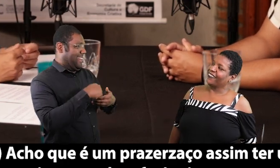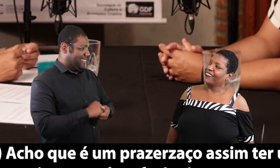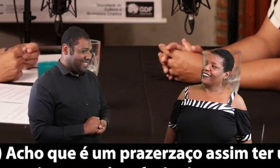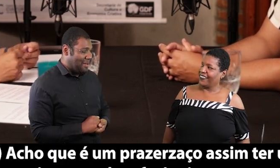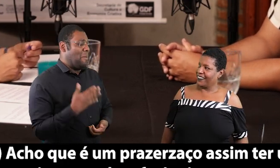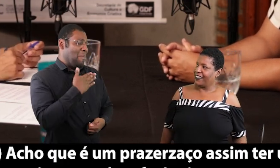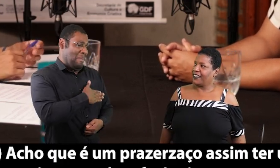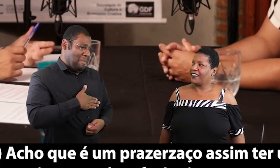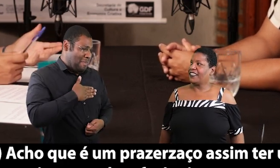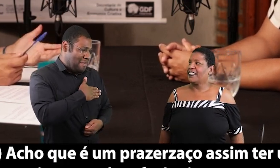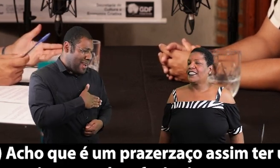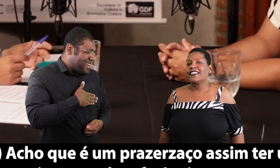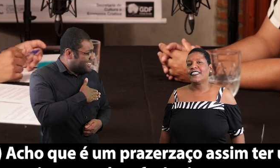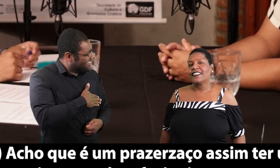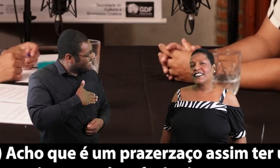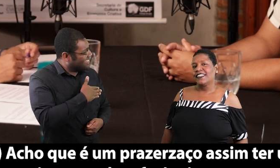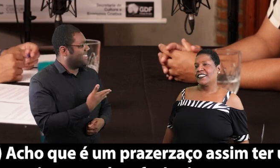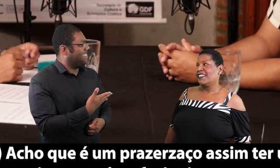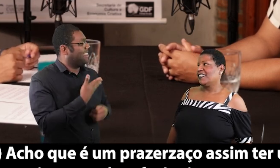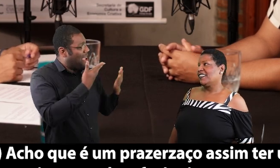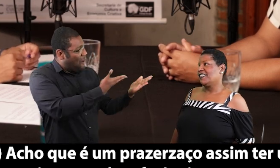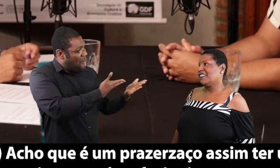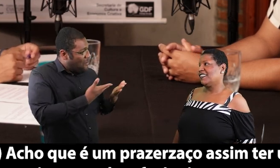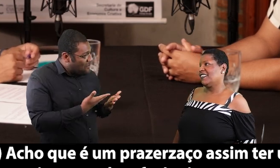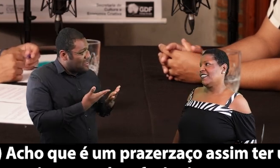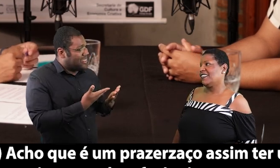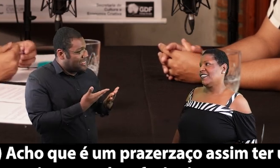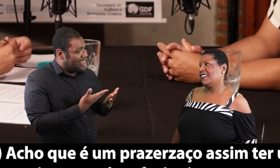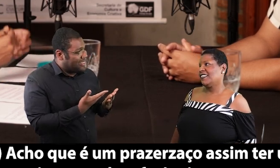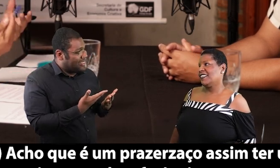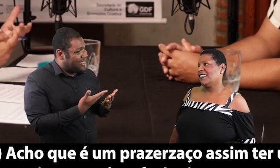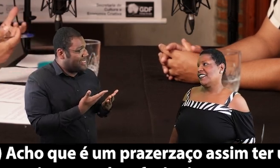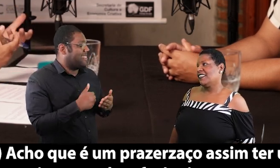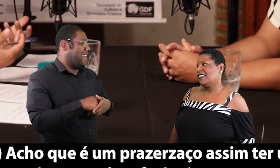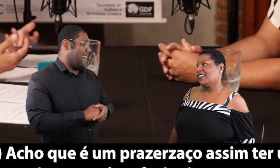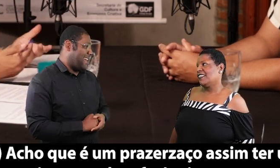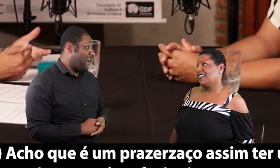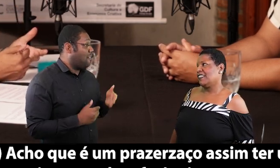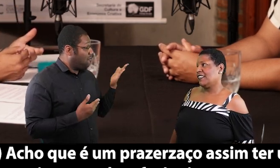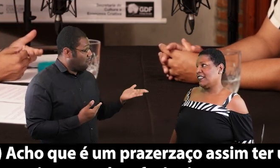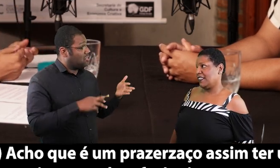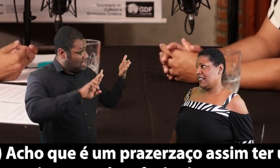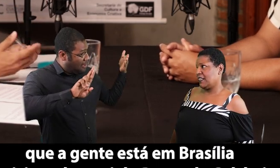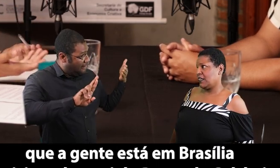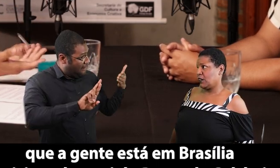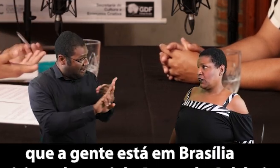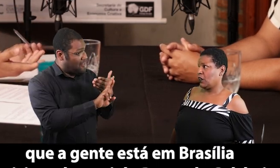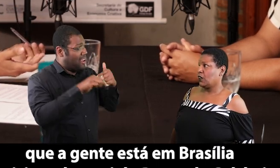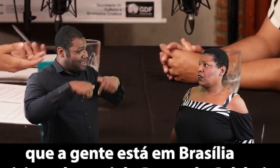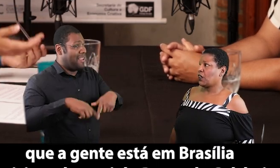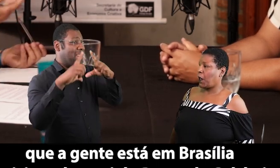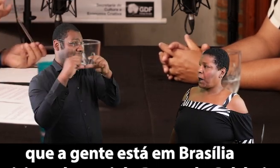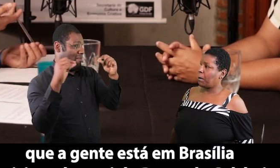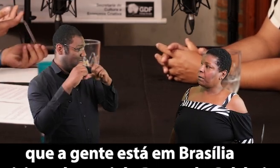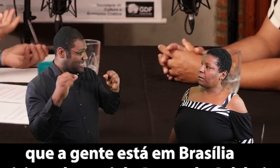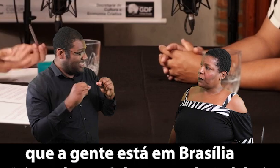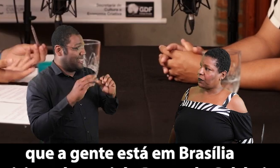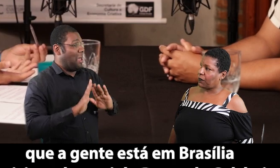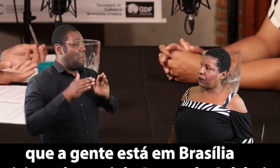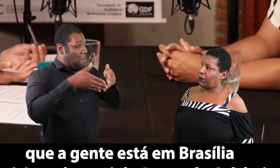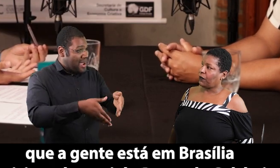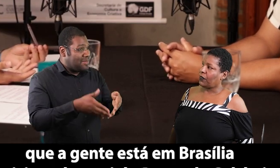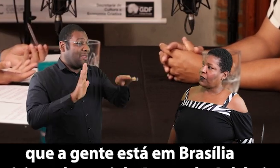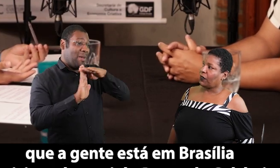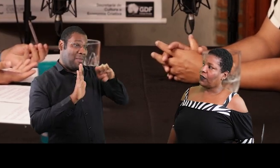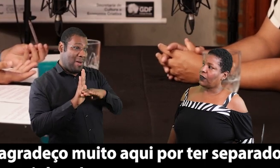acho que é um prazerzaço, assim, ter uma imagem de referência mesmo que a gente tem em Brasília, participando aqui do Pausa